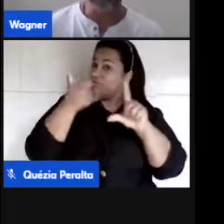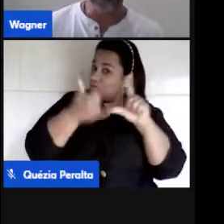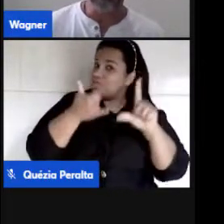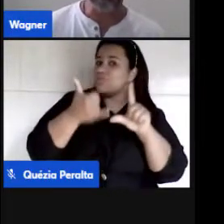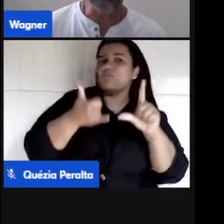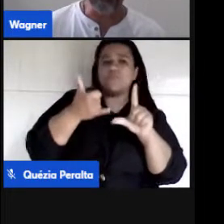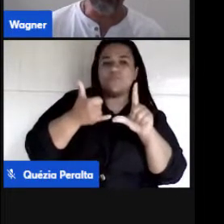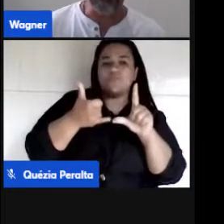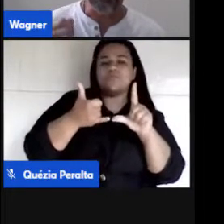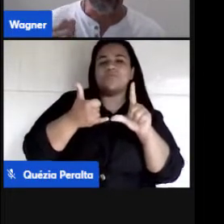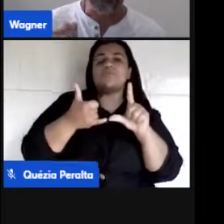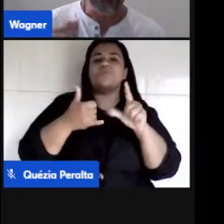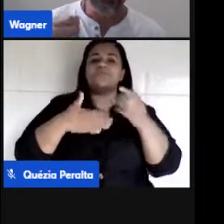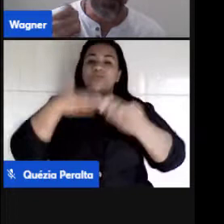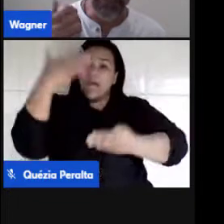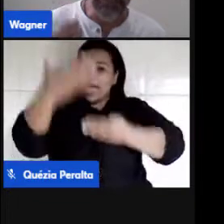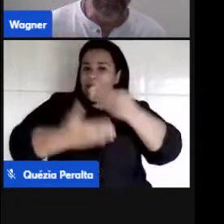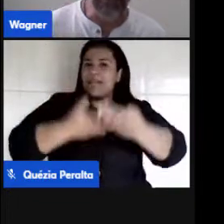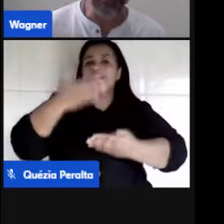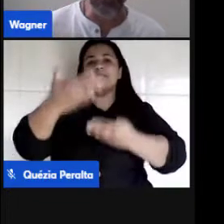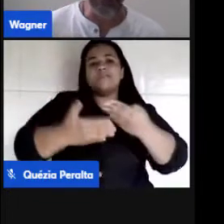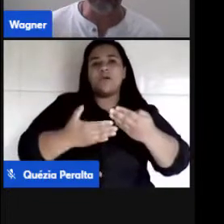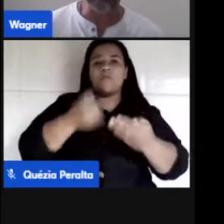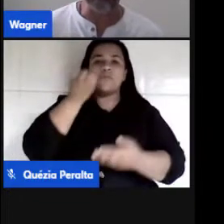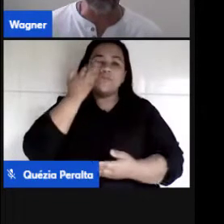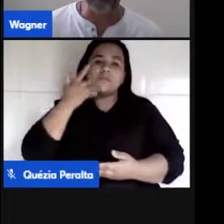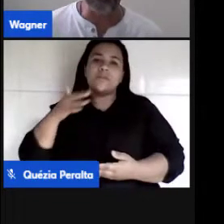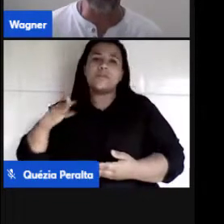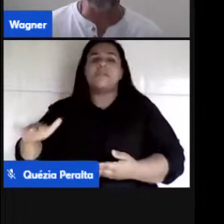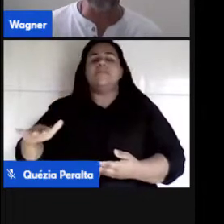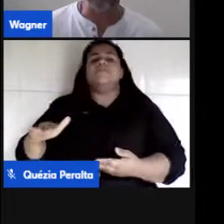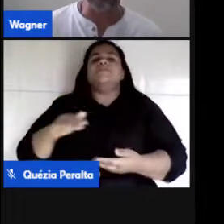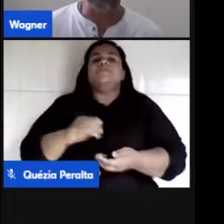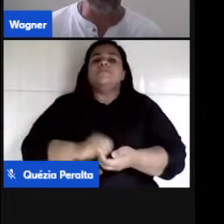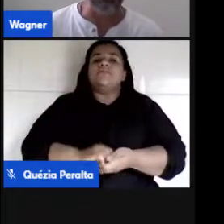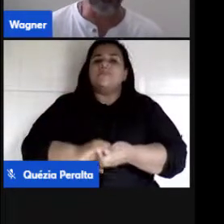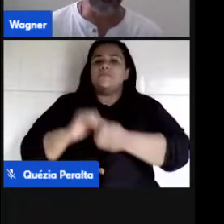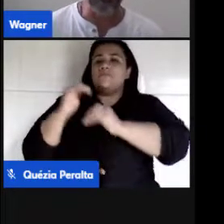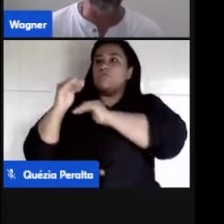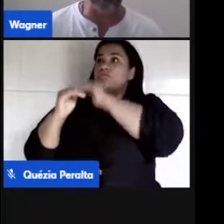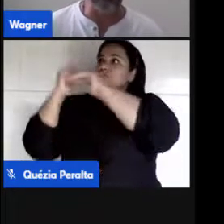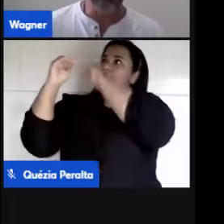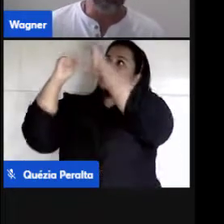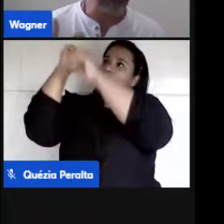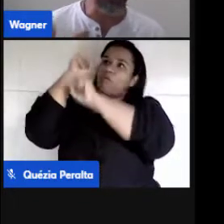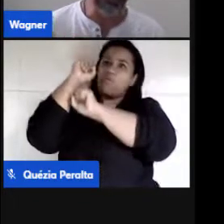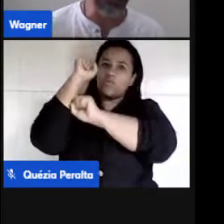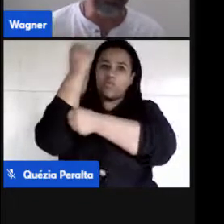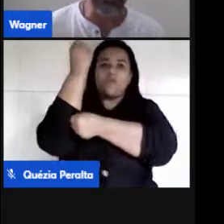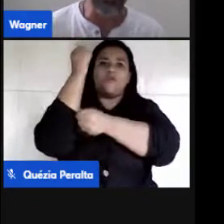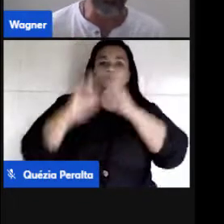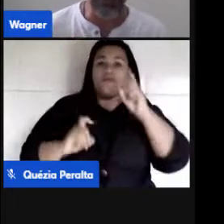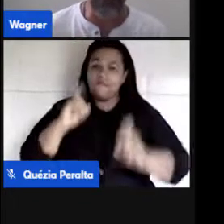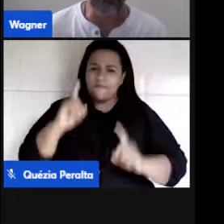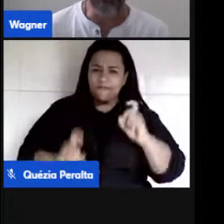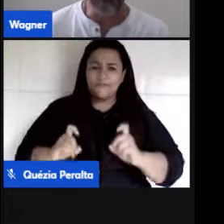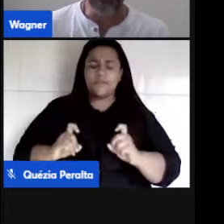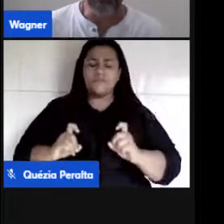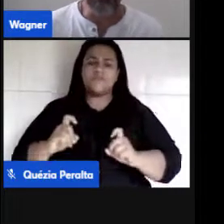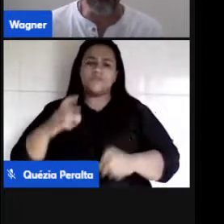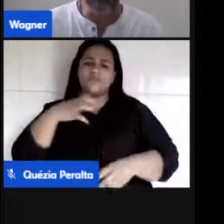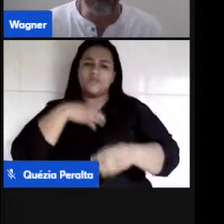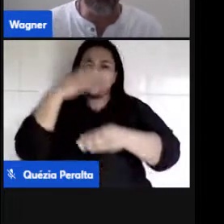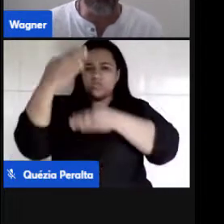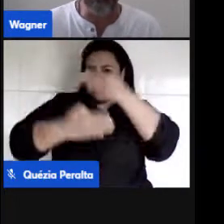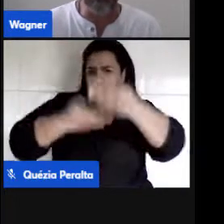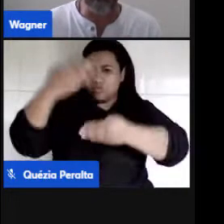formativos, esse momento onde a criança vai desempenhar um crescimento motor, físico, afetivo, social,